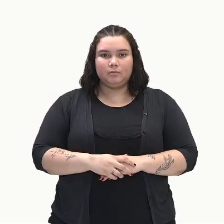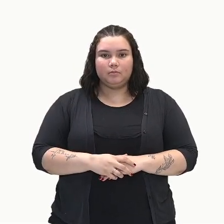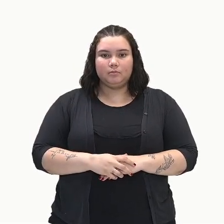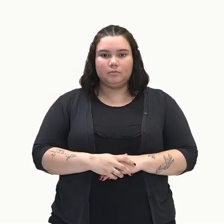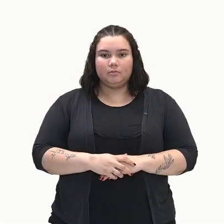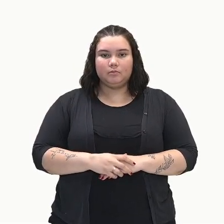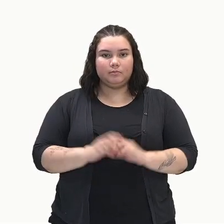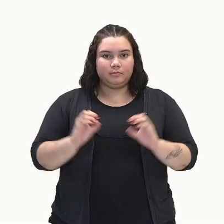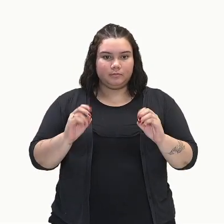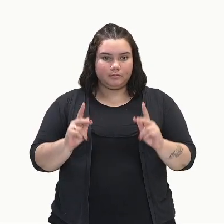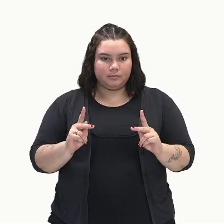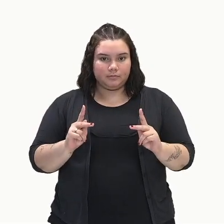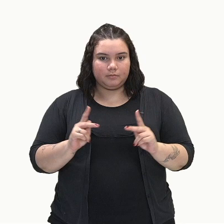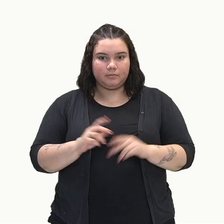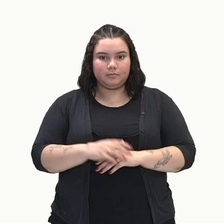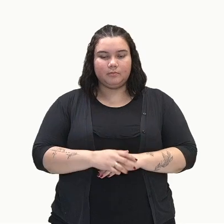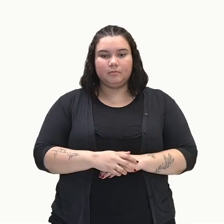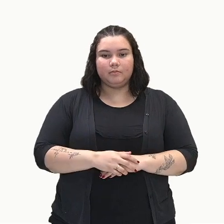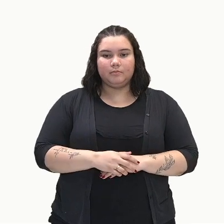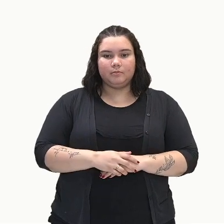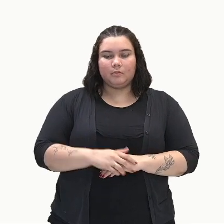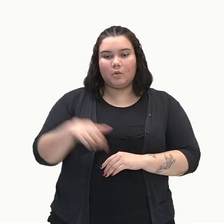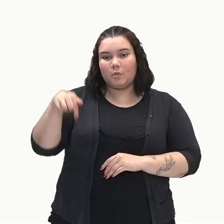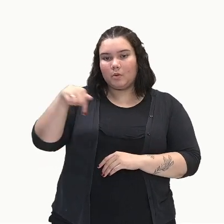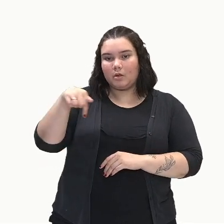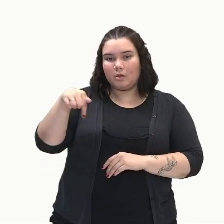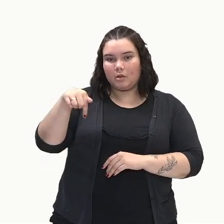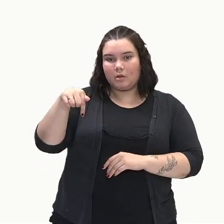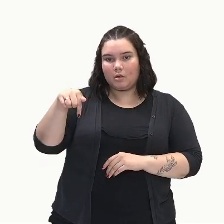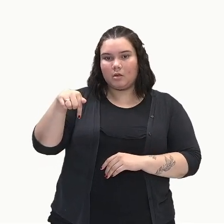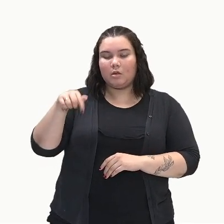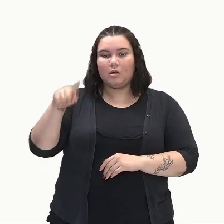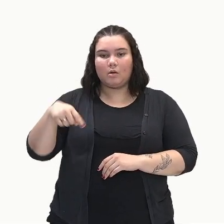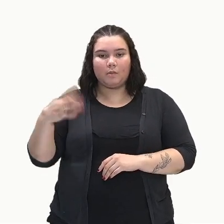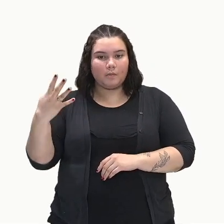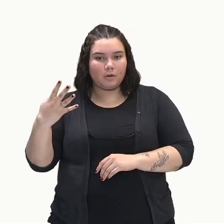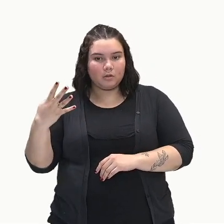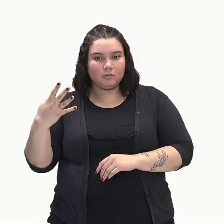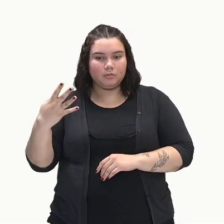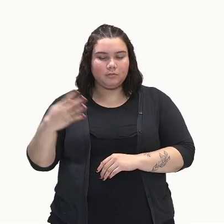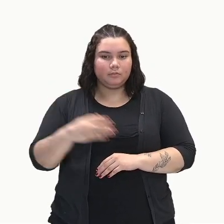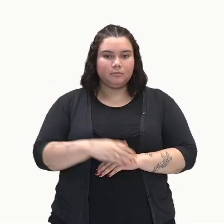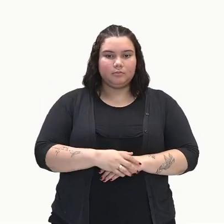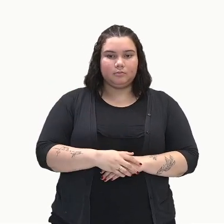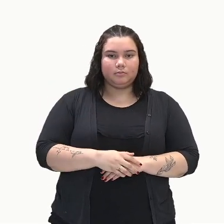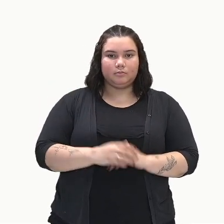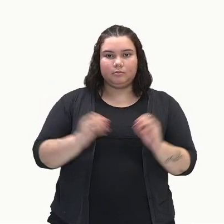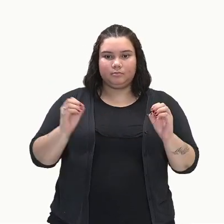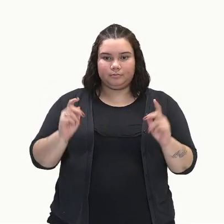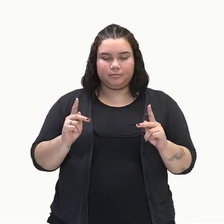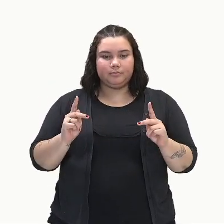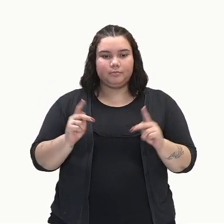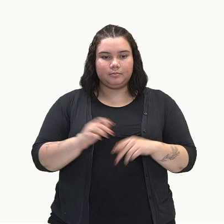Tudo bem? A razão é igual a 4. Beleza.